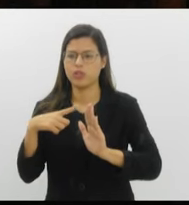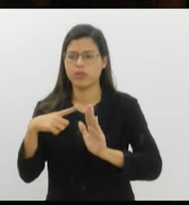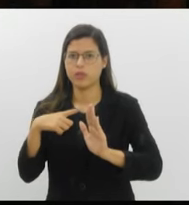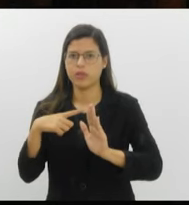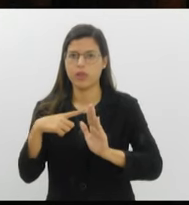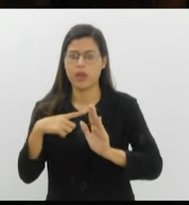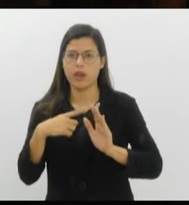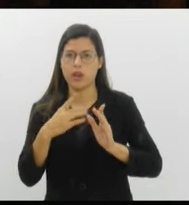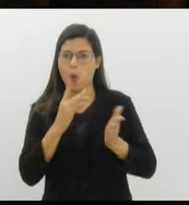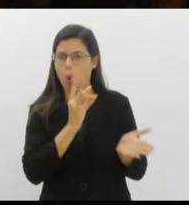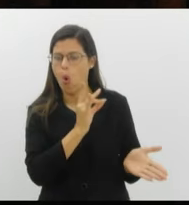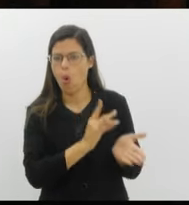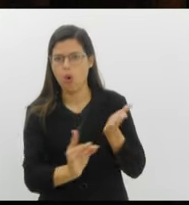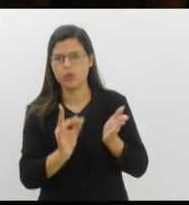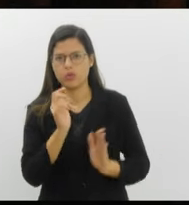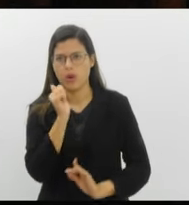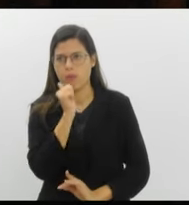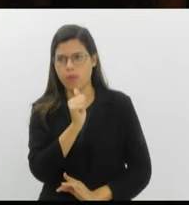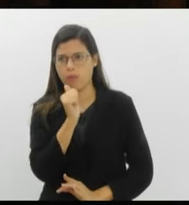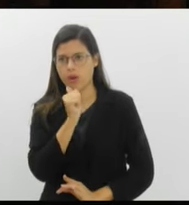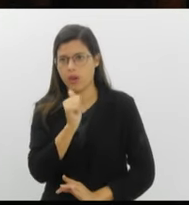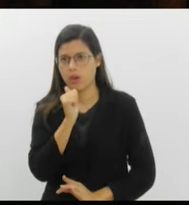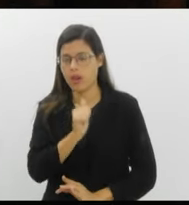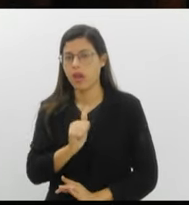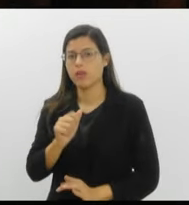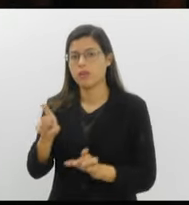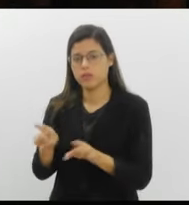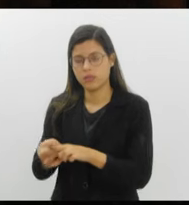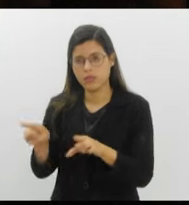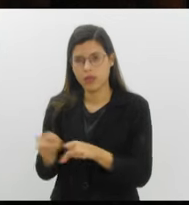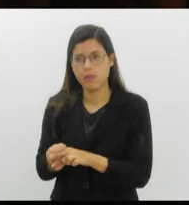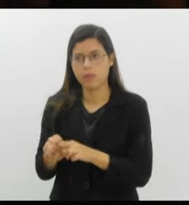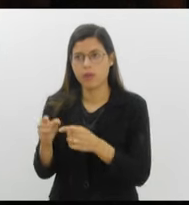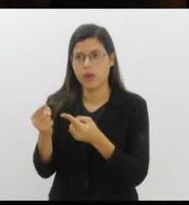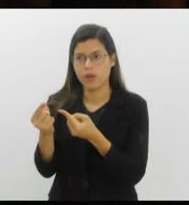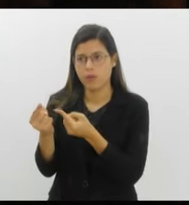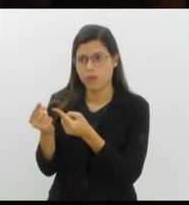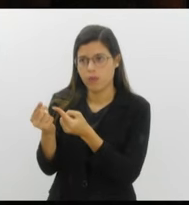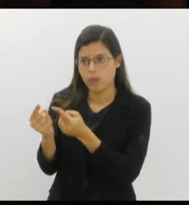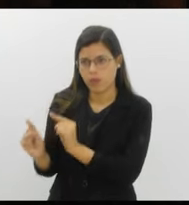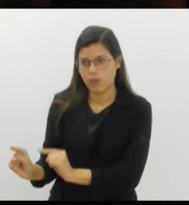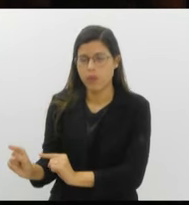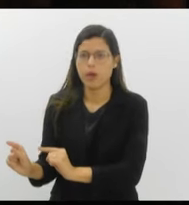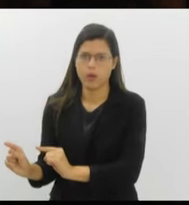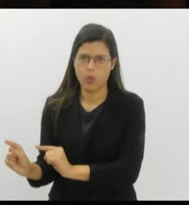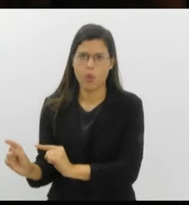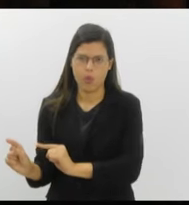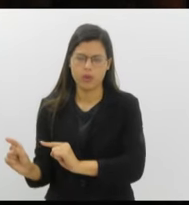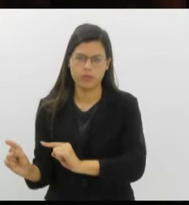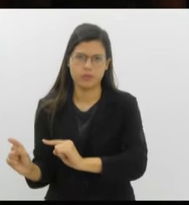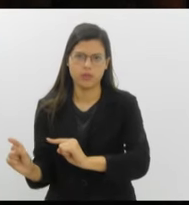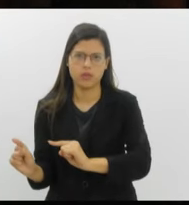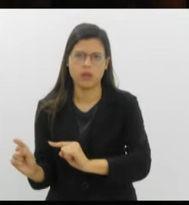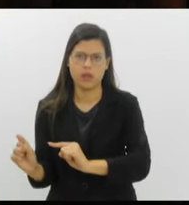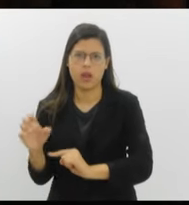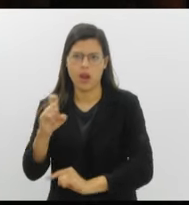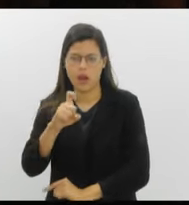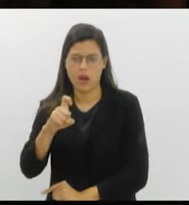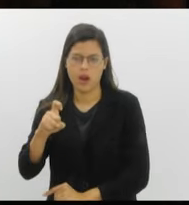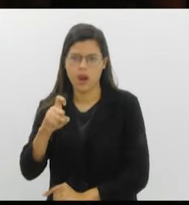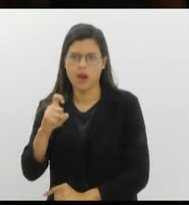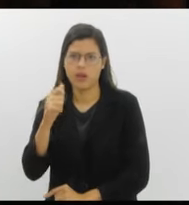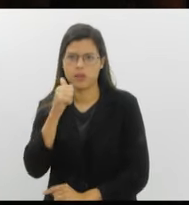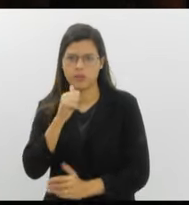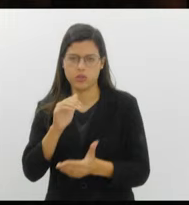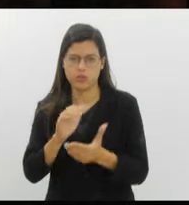ele ofendeu moralmente a então primeira-dama, ex-esposa do presidente Lula naquele momento. Mas a cara de pau é